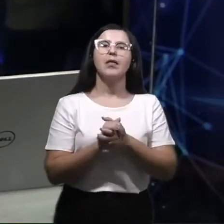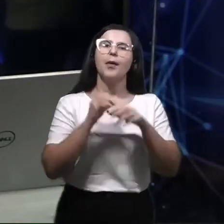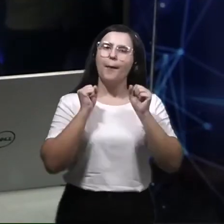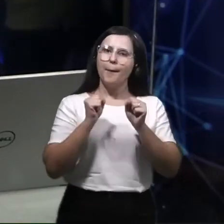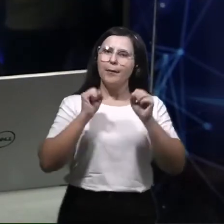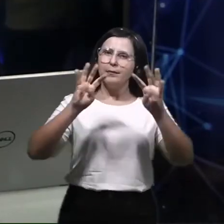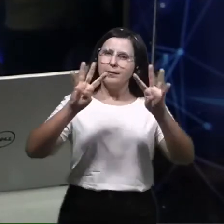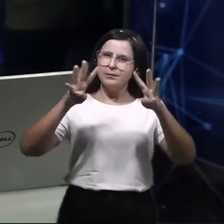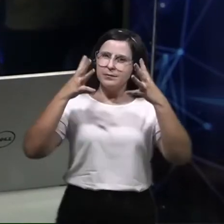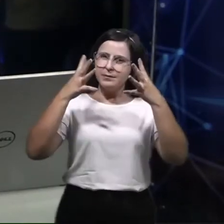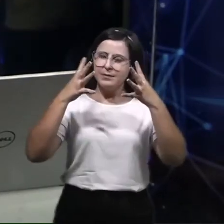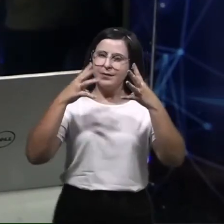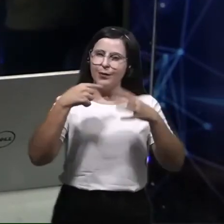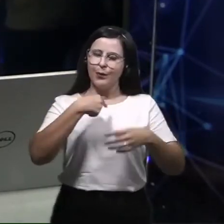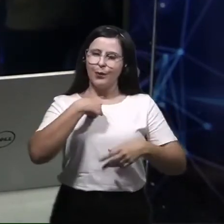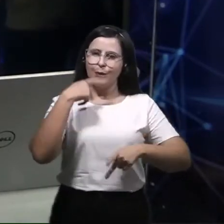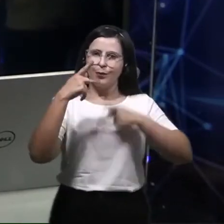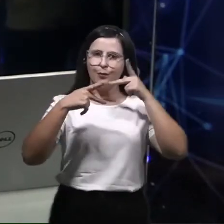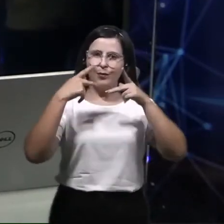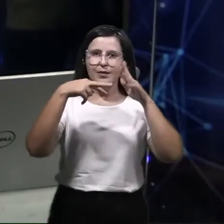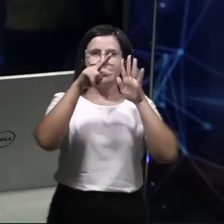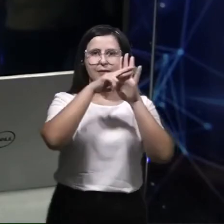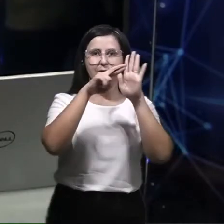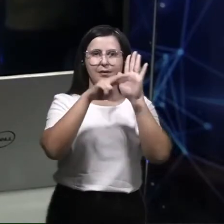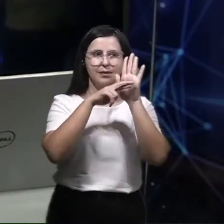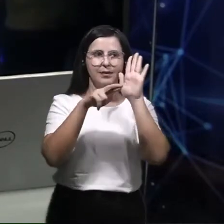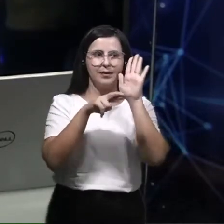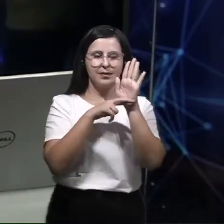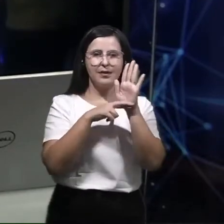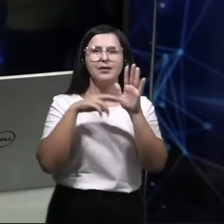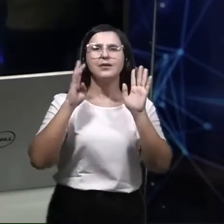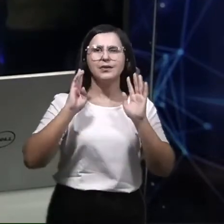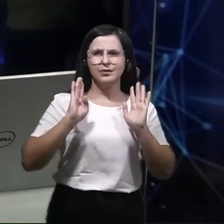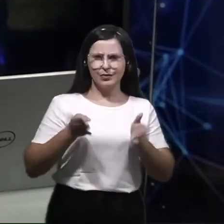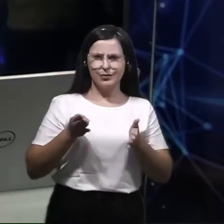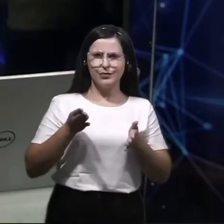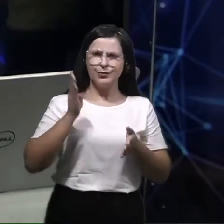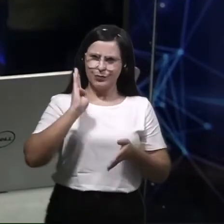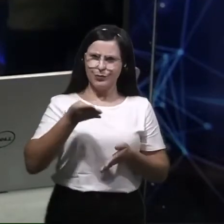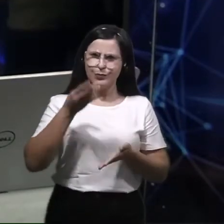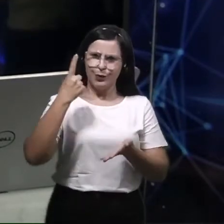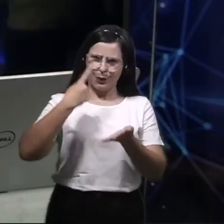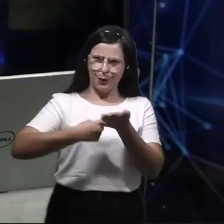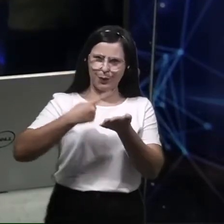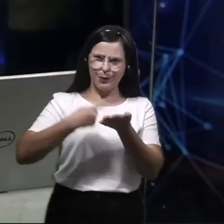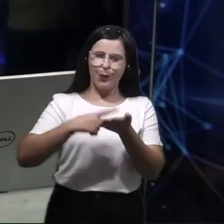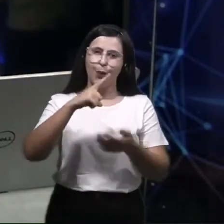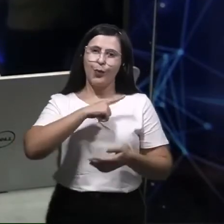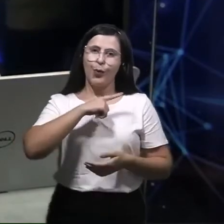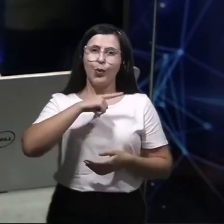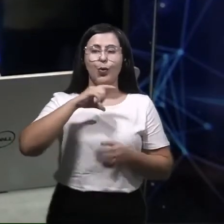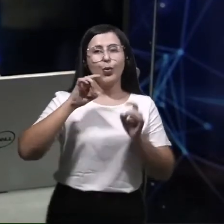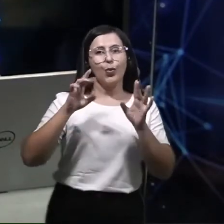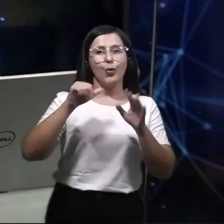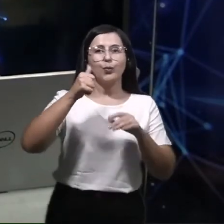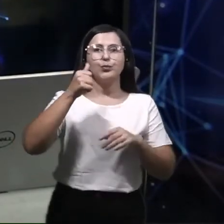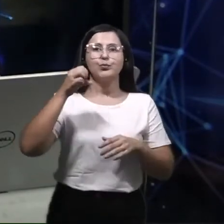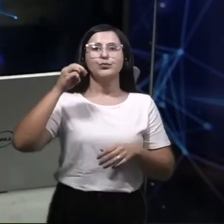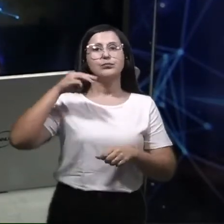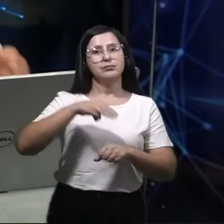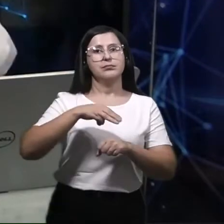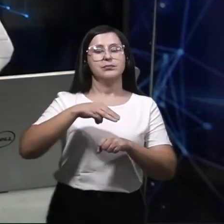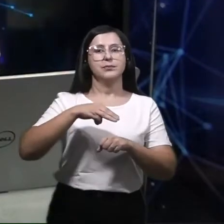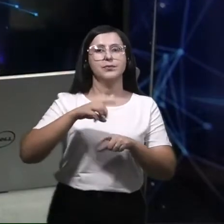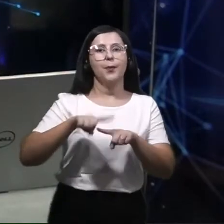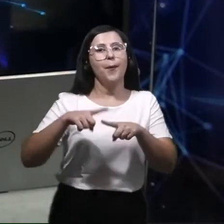fique atento ao que eu vou falar. Nas regras estabelecidas e combinadas com as coligações, há o tempo de 1 minuto para as considerações